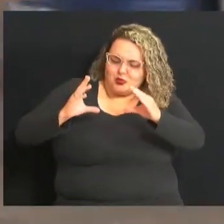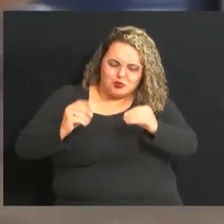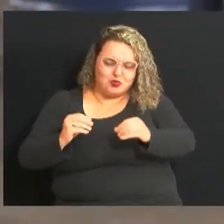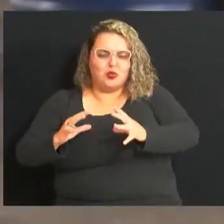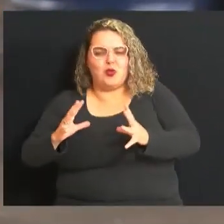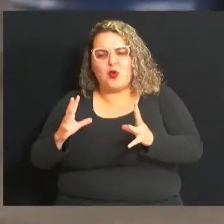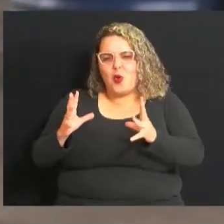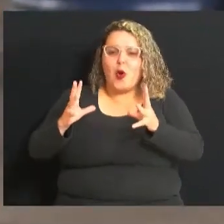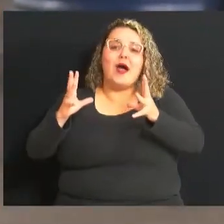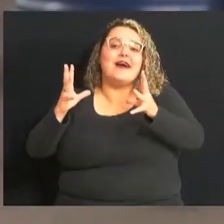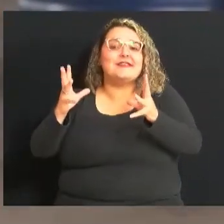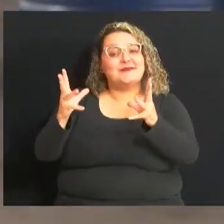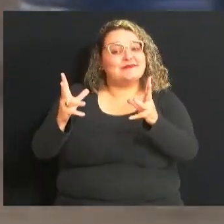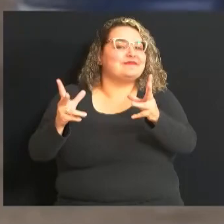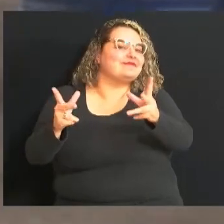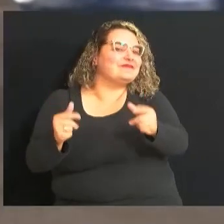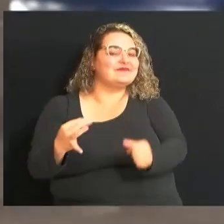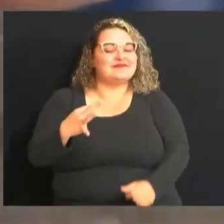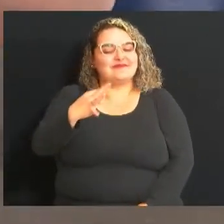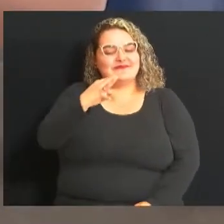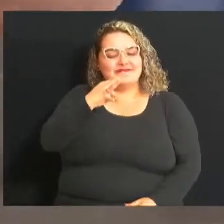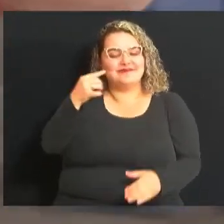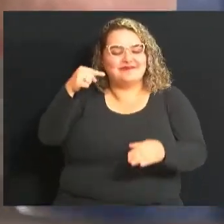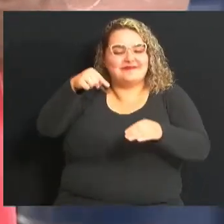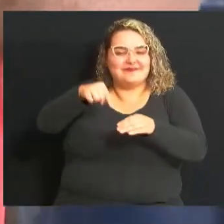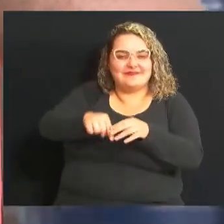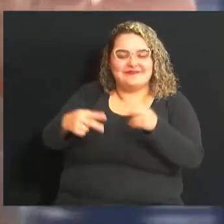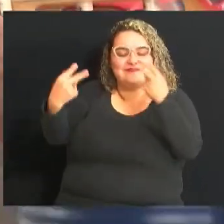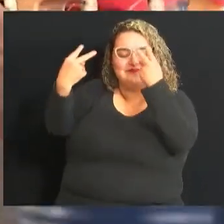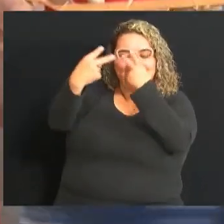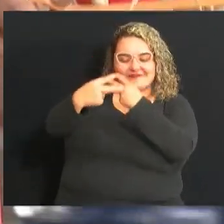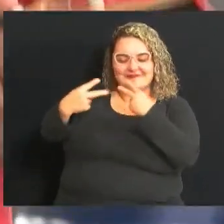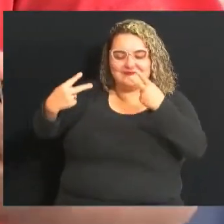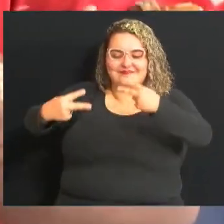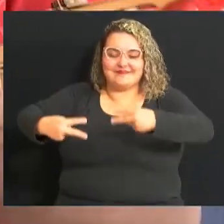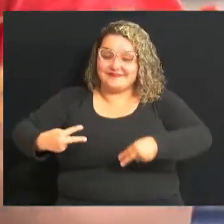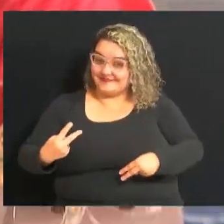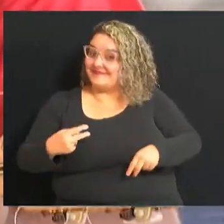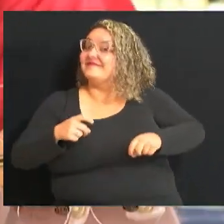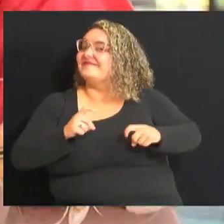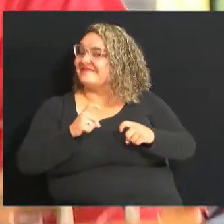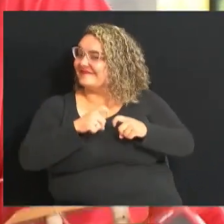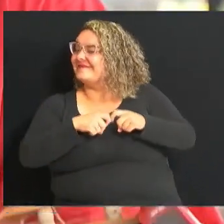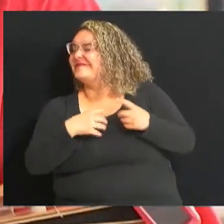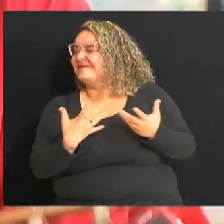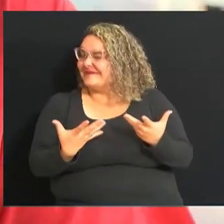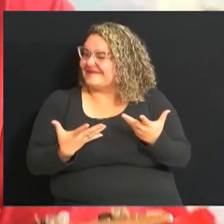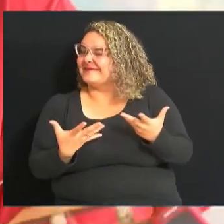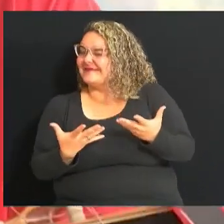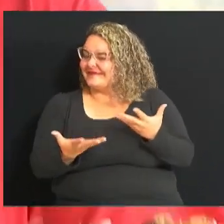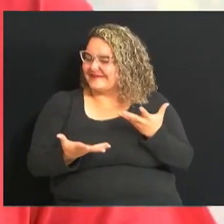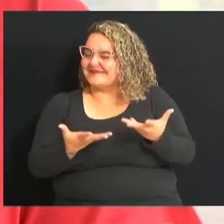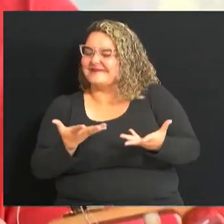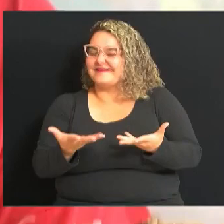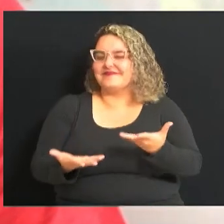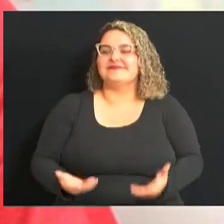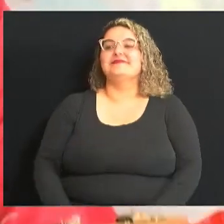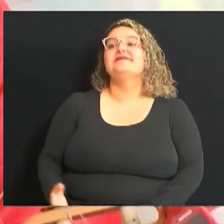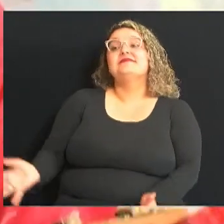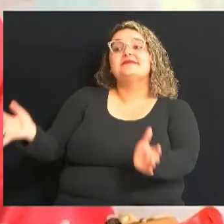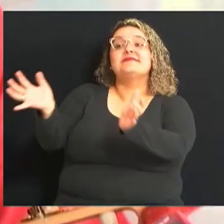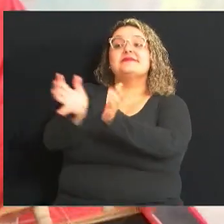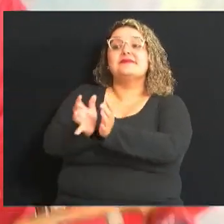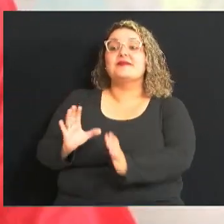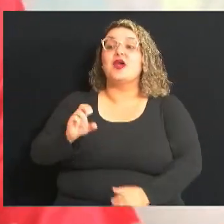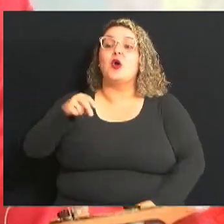noite toda te conhecendo da cabeça aos pés. Agora o nosso bate-papo é com os integrantes do grupo Contágio